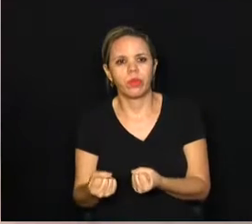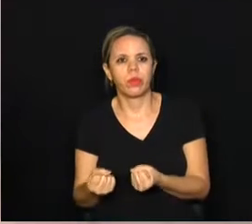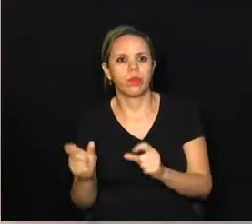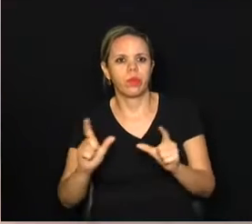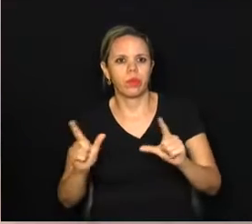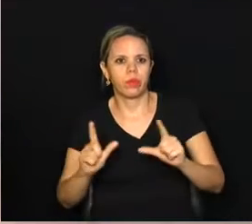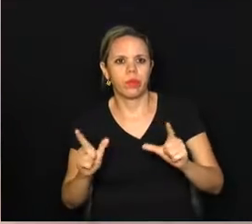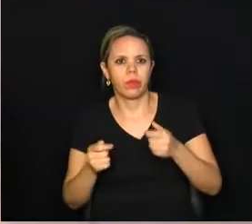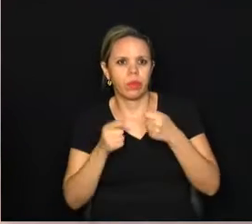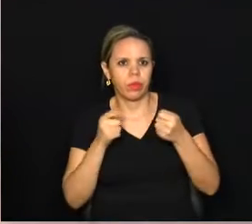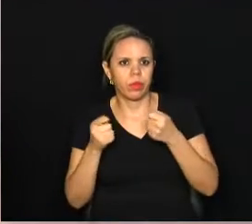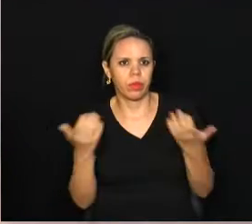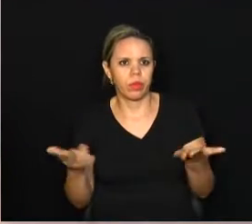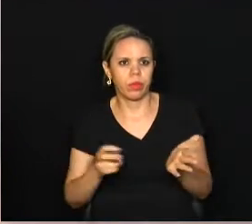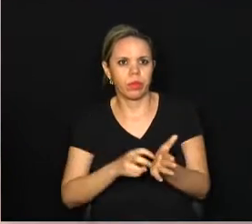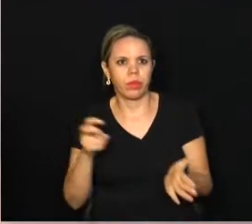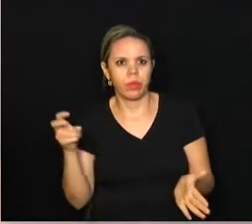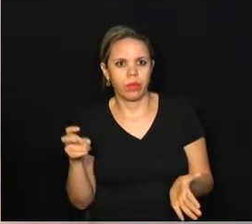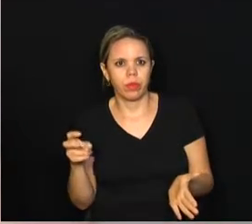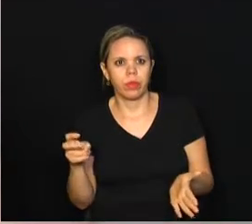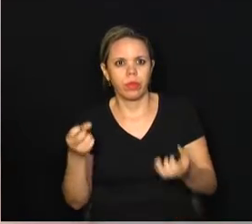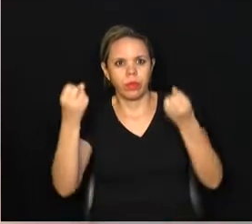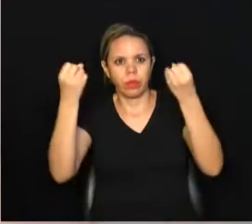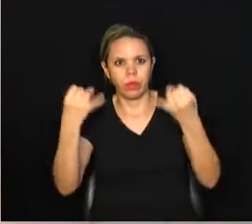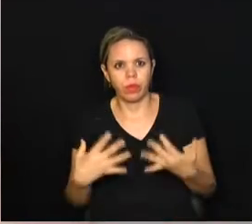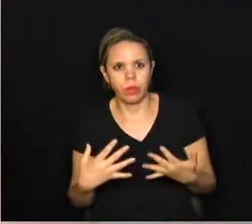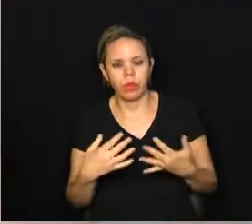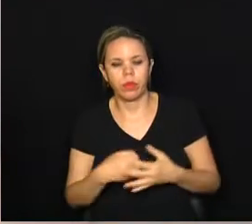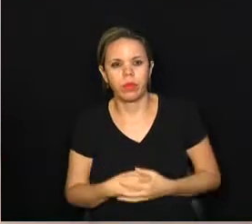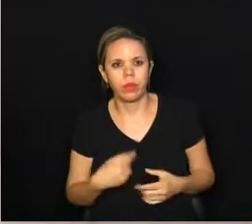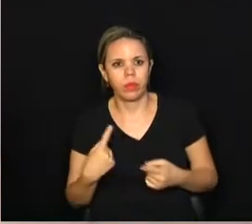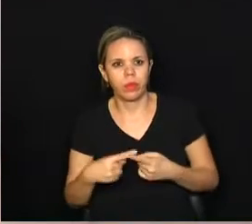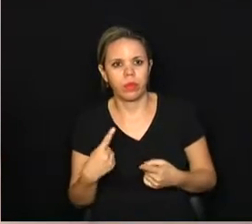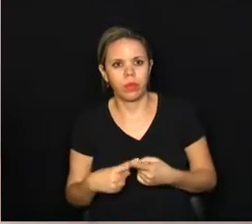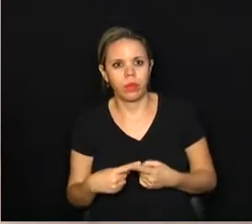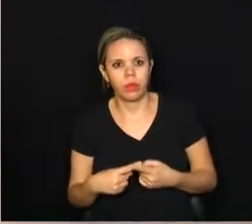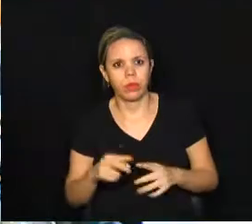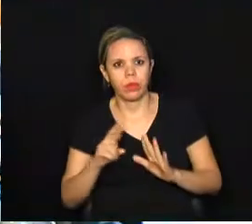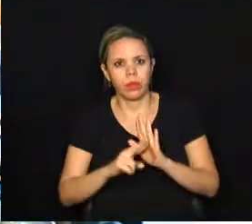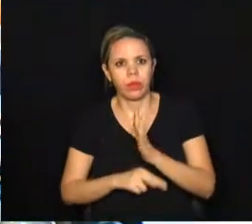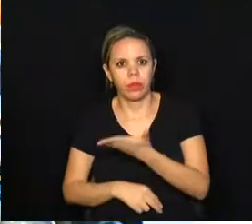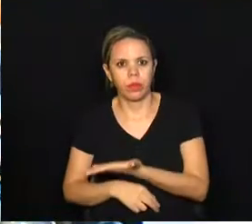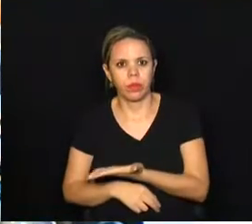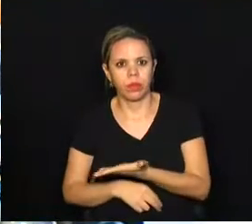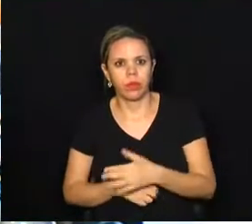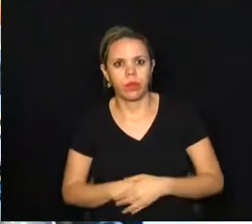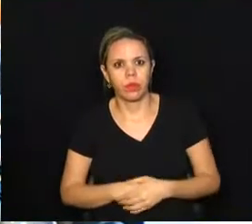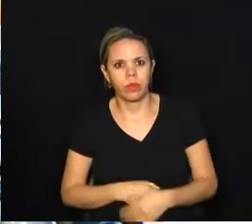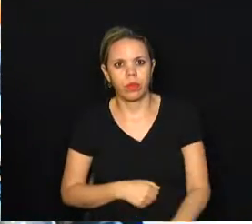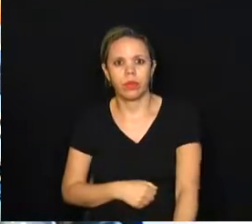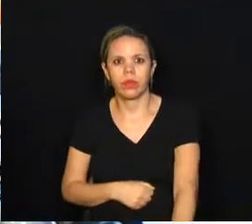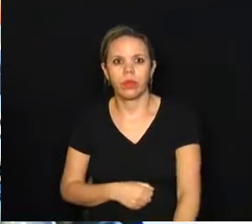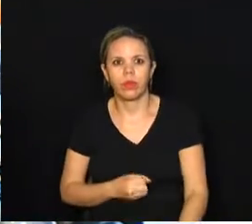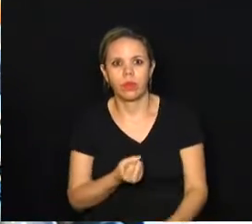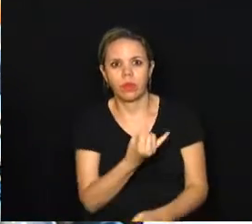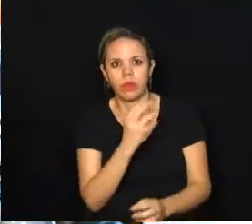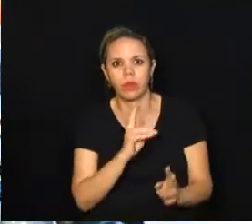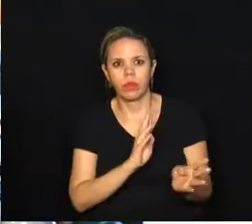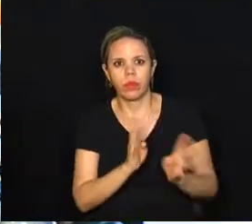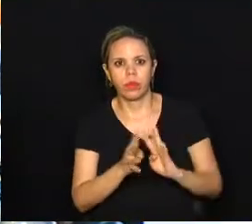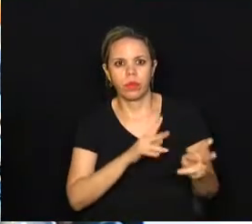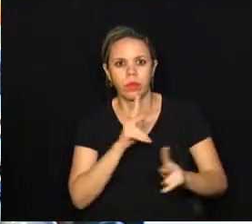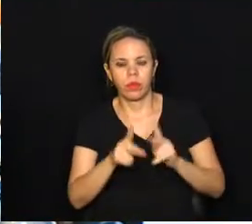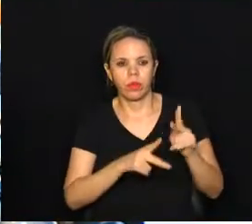uma coletiva hoje pela manhã para explicar por que se deve essa medida. Um afluxo grande de pacientes, né,